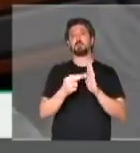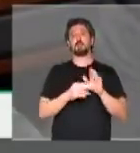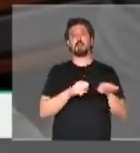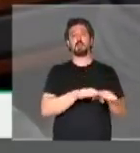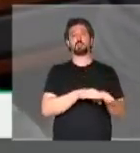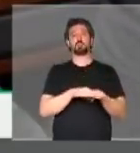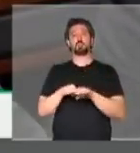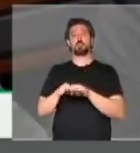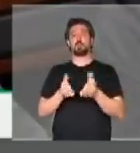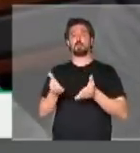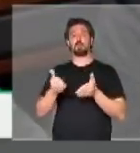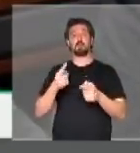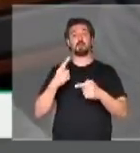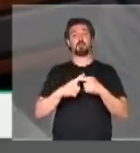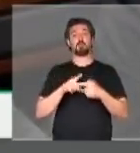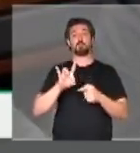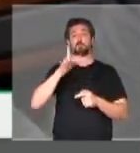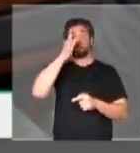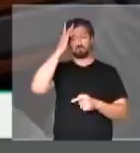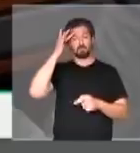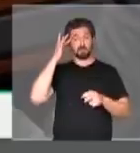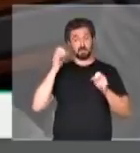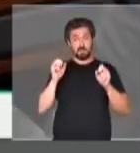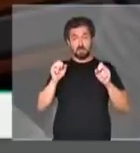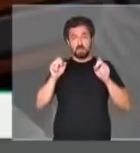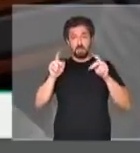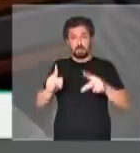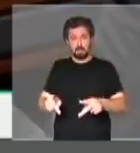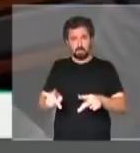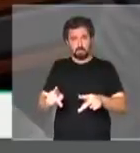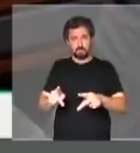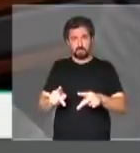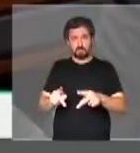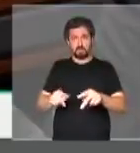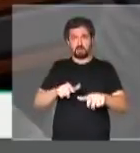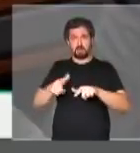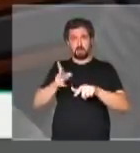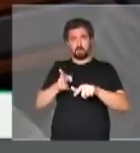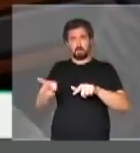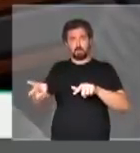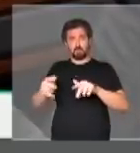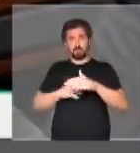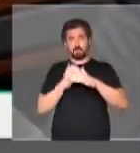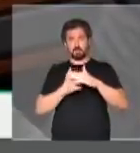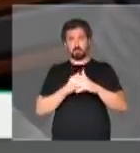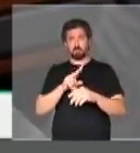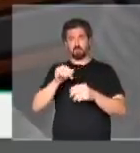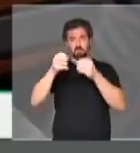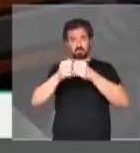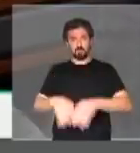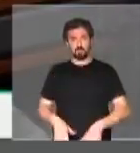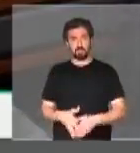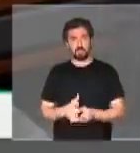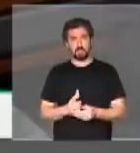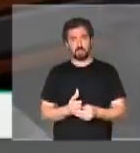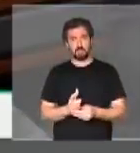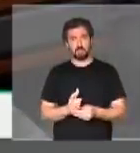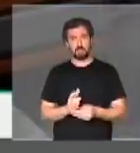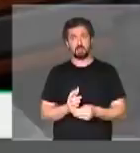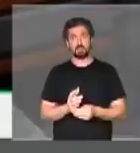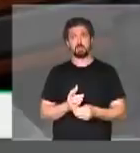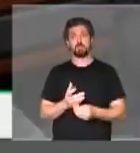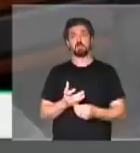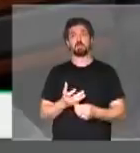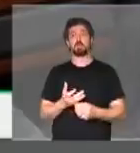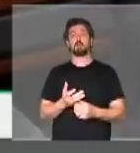da isonomia, pois somente o trabalhador que se aposenta e continue trabalhando na empresa será prejudicado. Caso ele